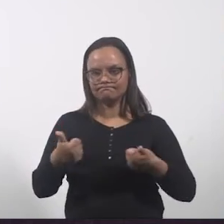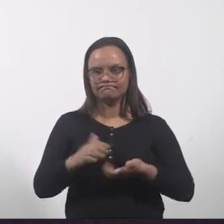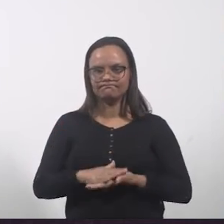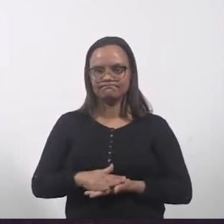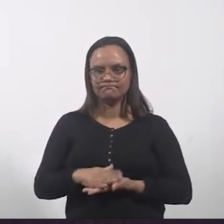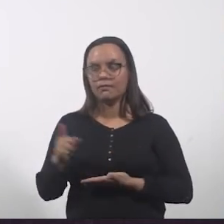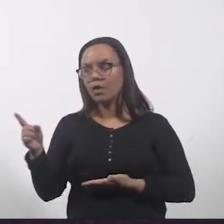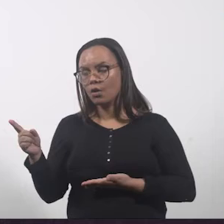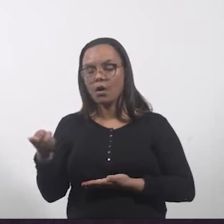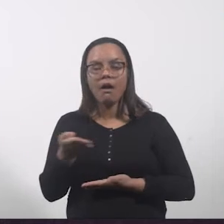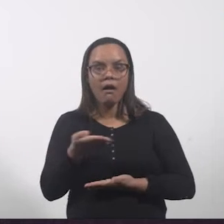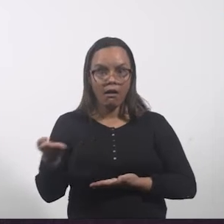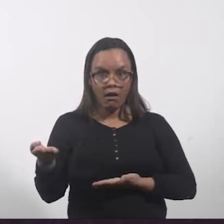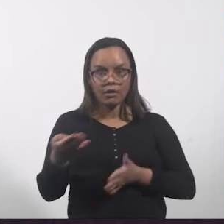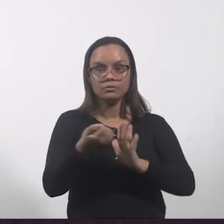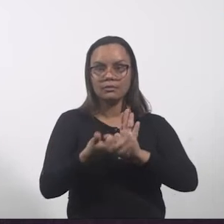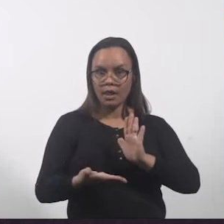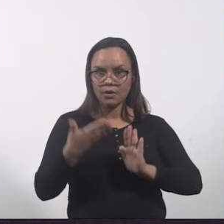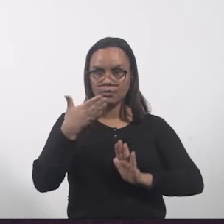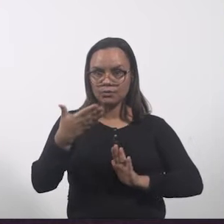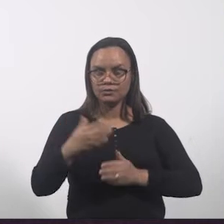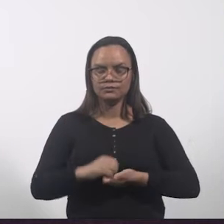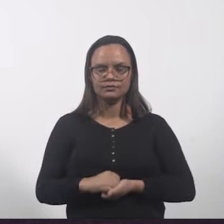Alguma consideração, doutora Maiara?